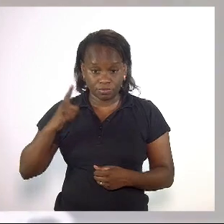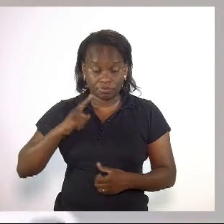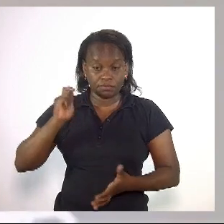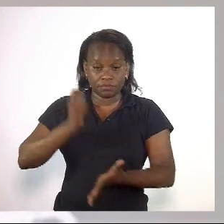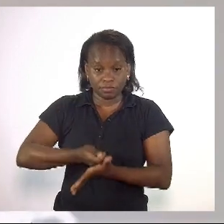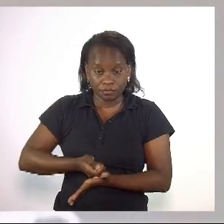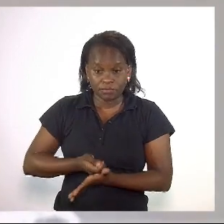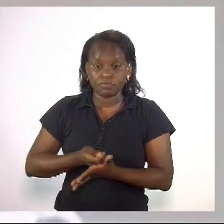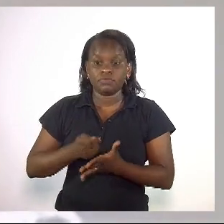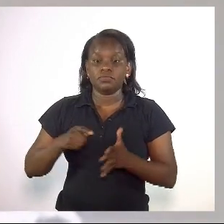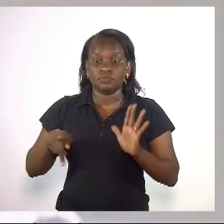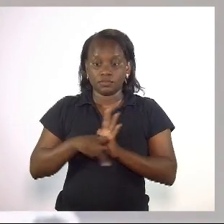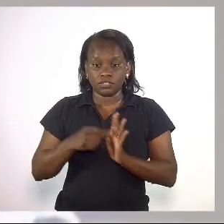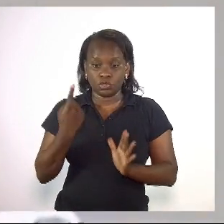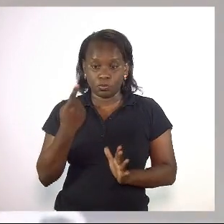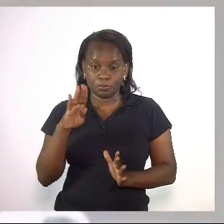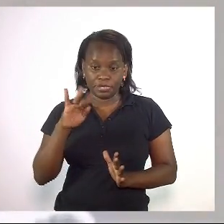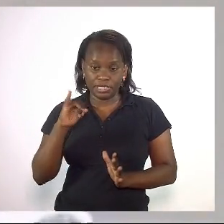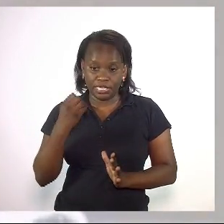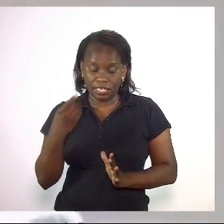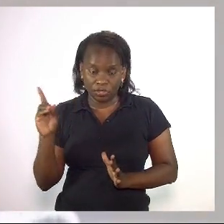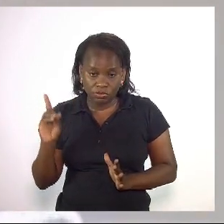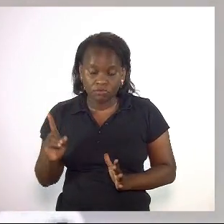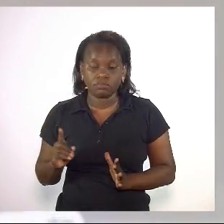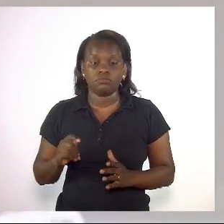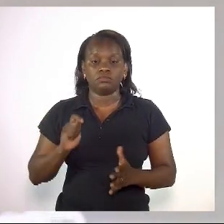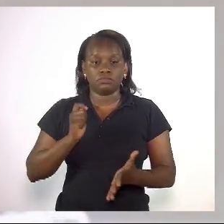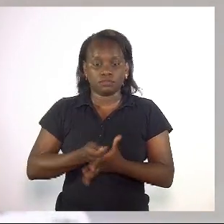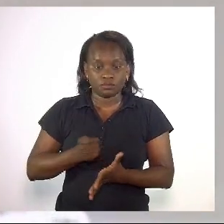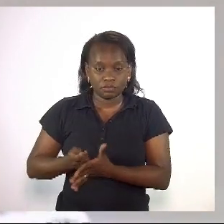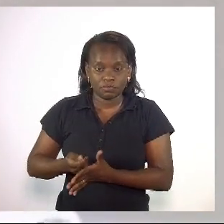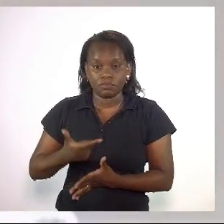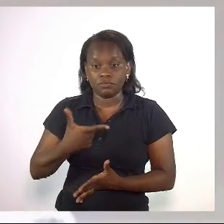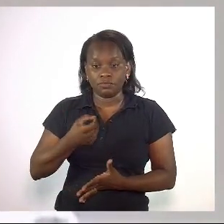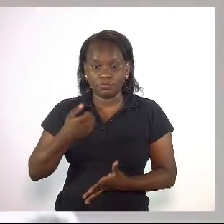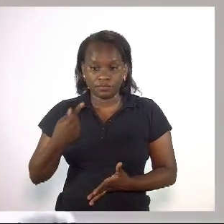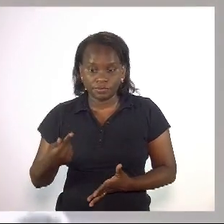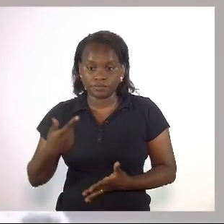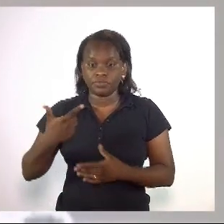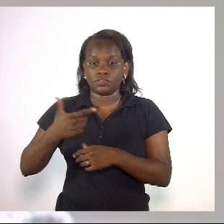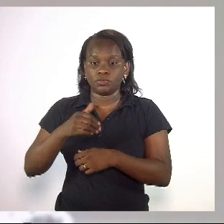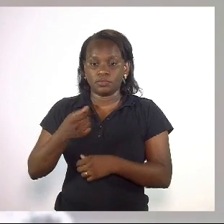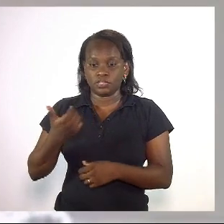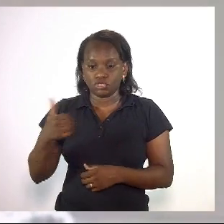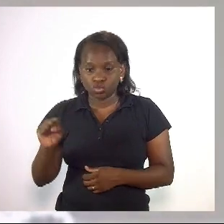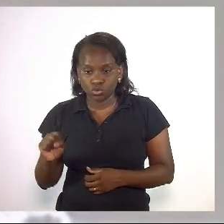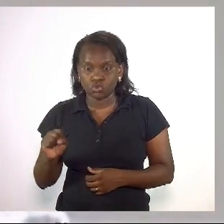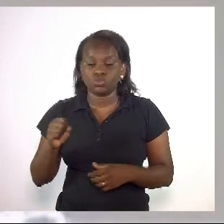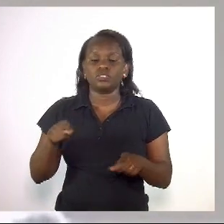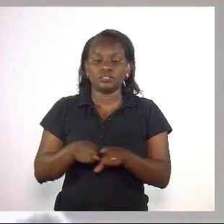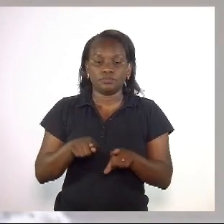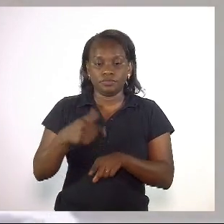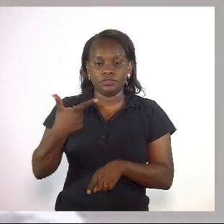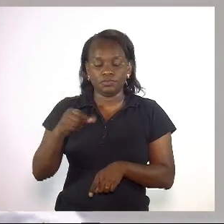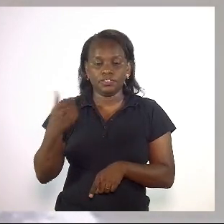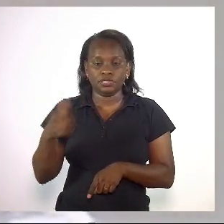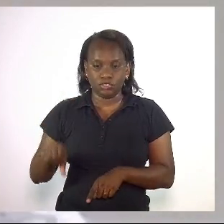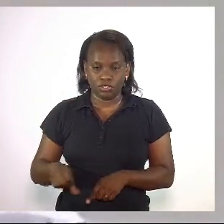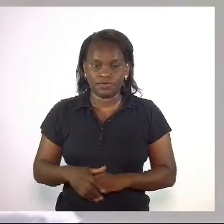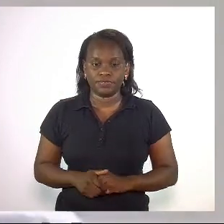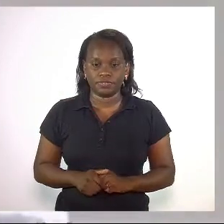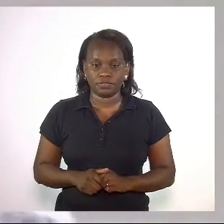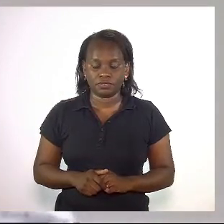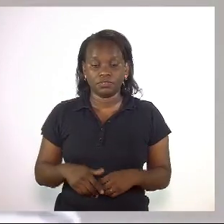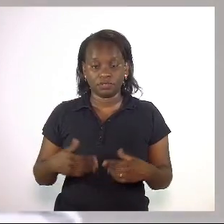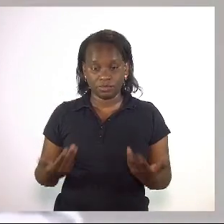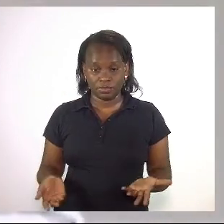dentro desse 1 bilhão de pagamento de exercício futuro, pagamentos ocorridos em 2017, em 2018 e no ano de 2019. Ou seja,